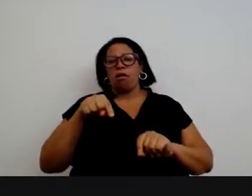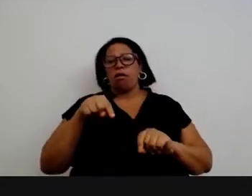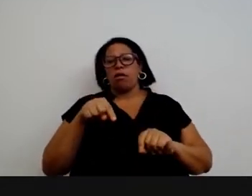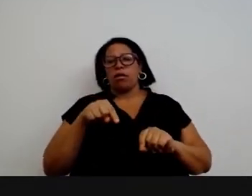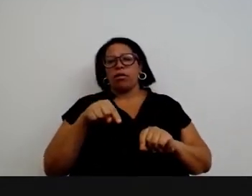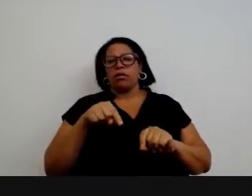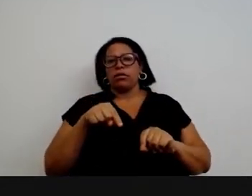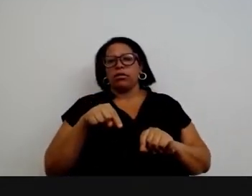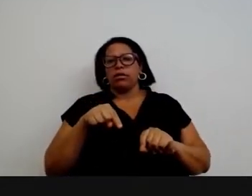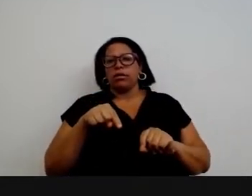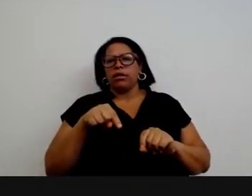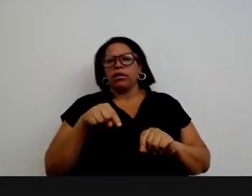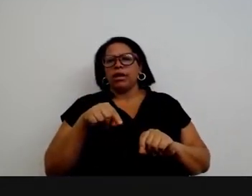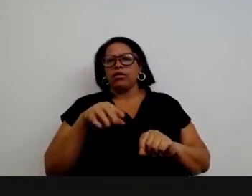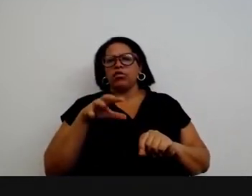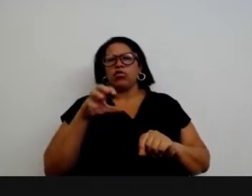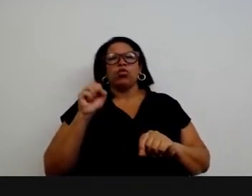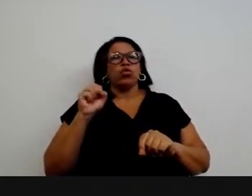muito